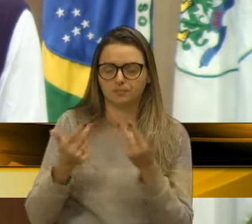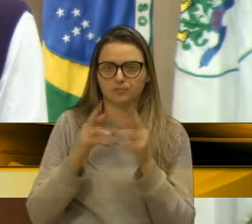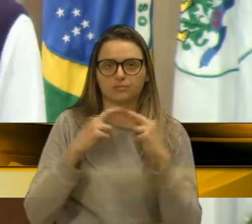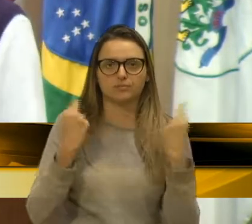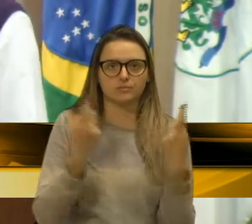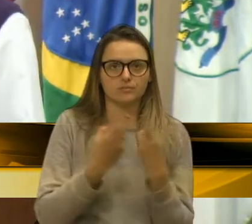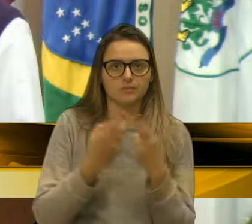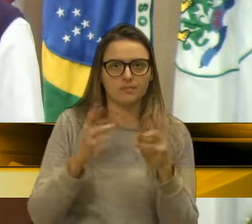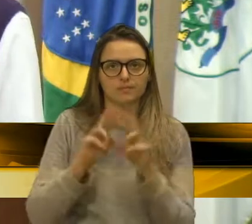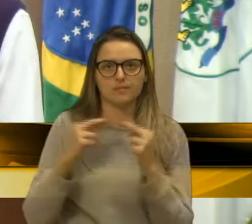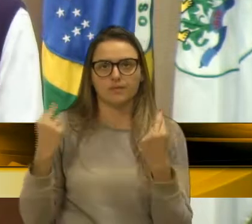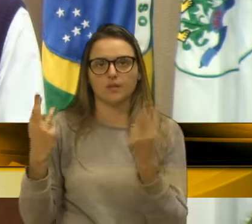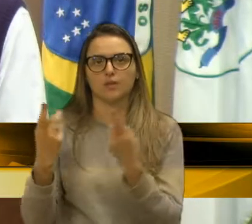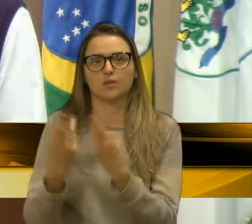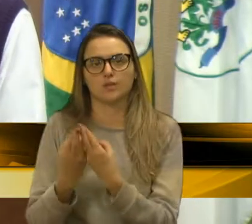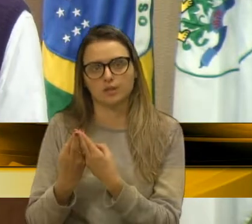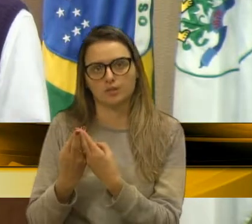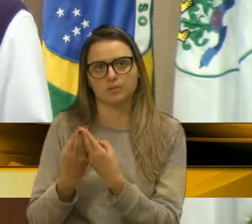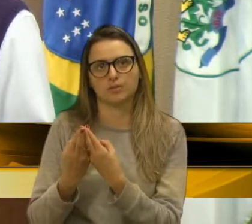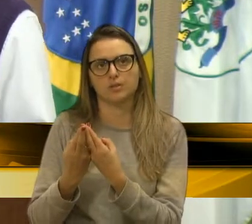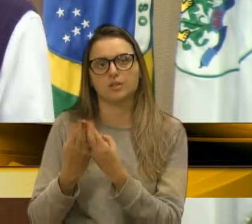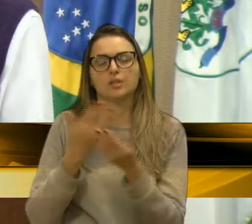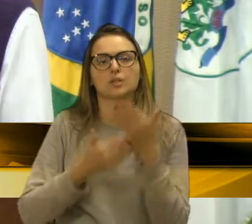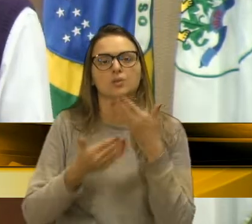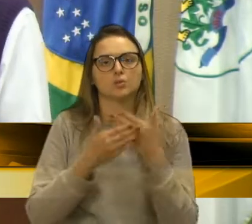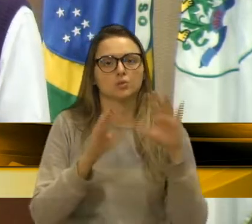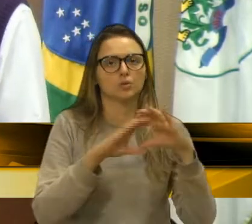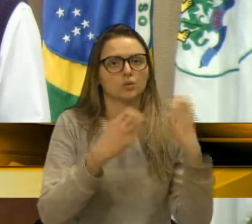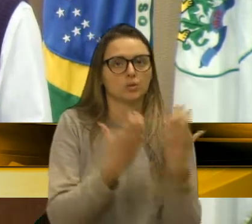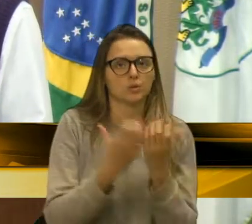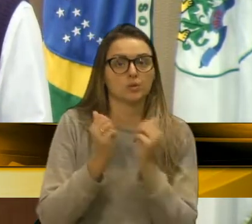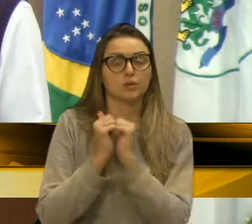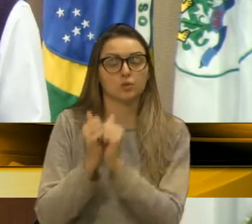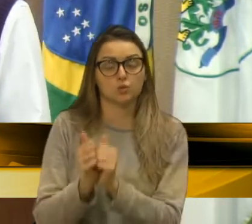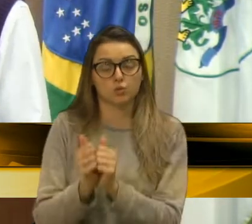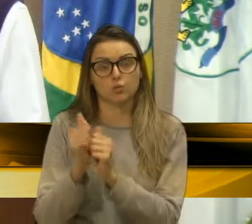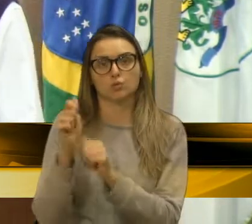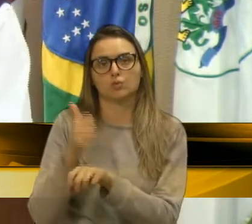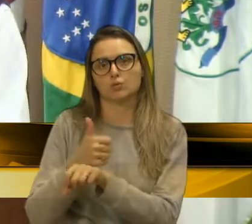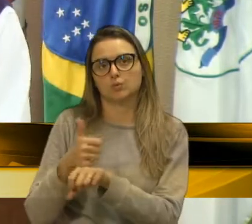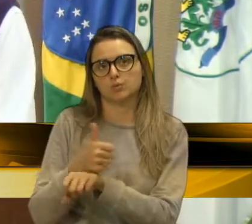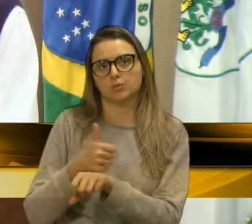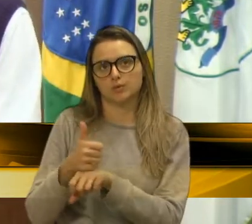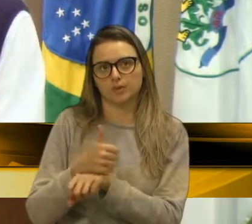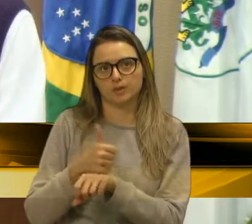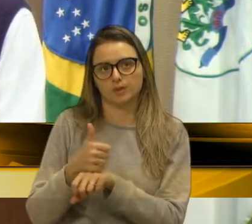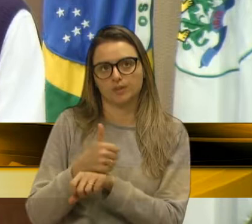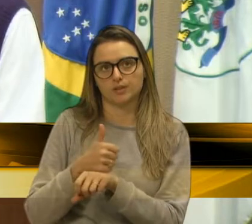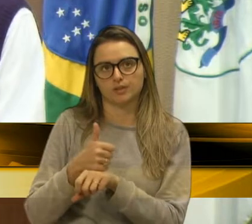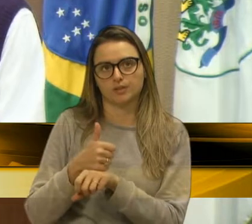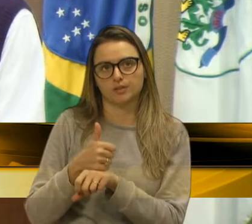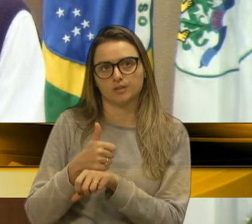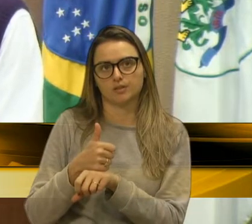que nós fizemos, esse vereador com a comunidade, junto com os agentes, que foi feito,